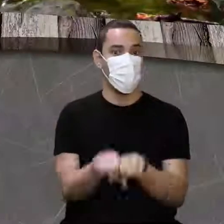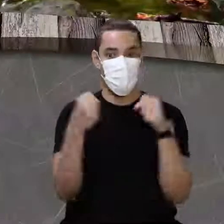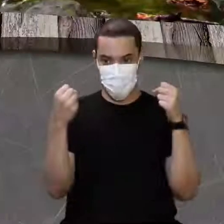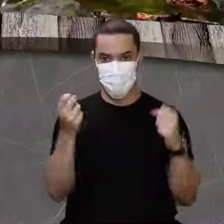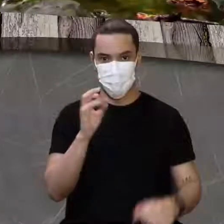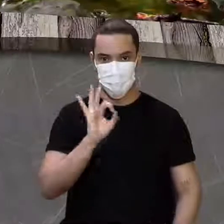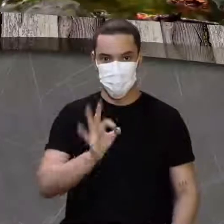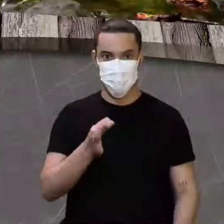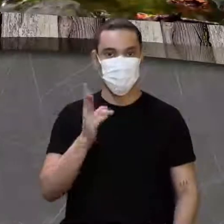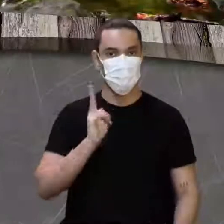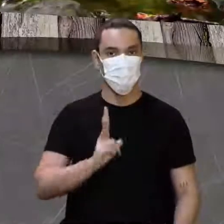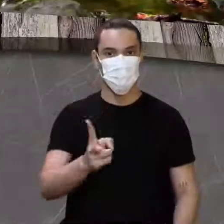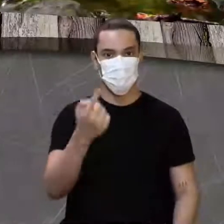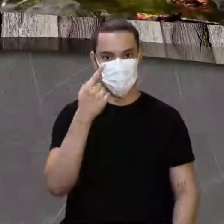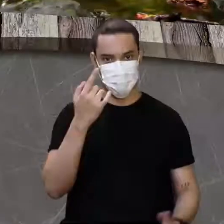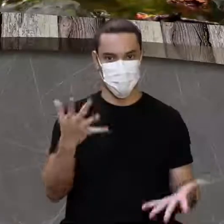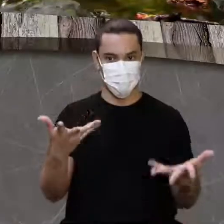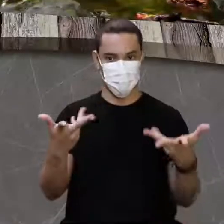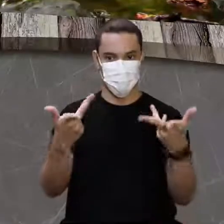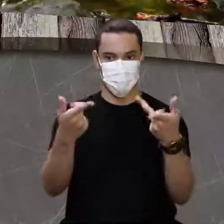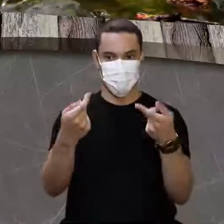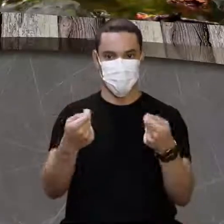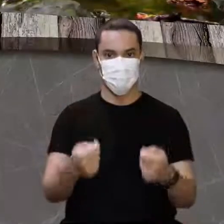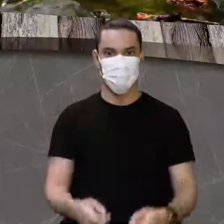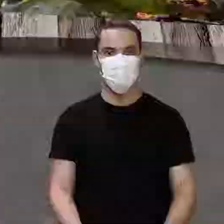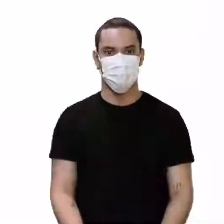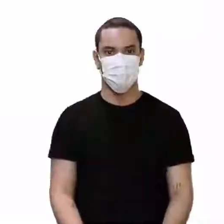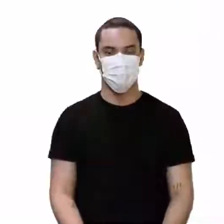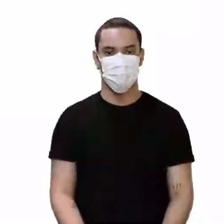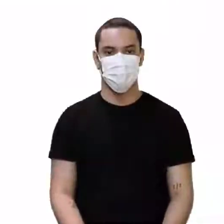e aí a gente vai para a nossa habilidade da aula de hoje. Olha lá.